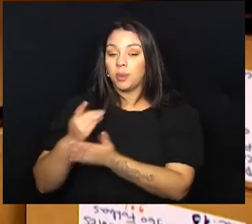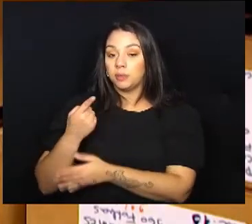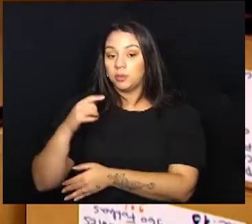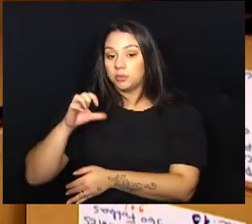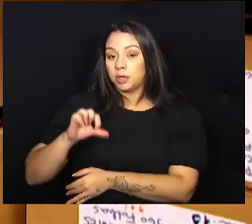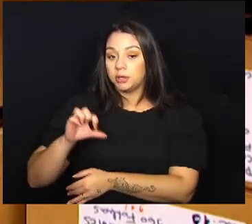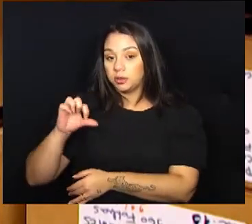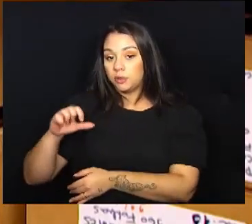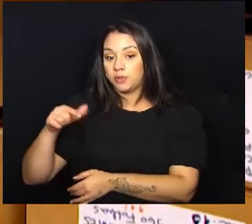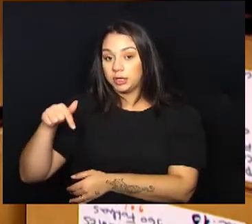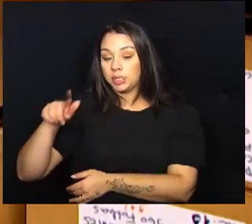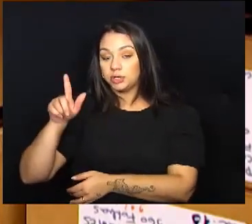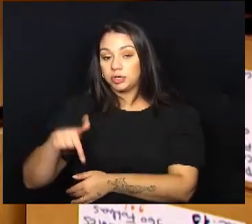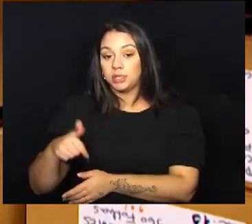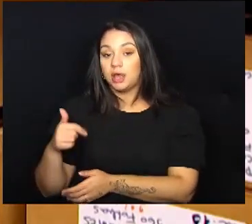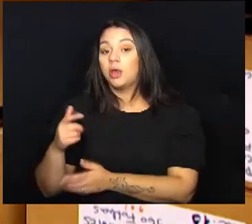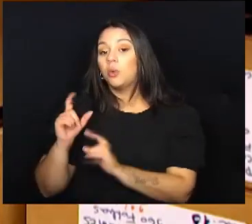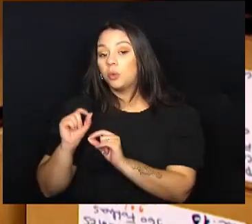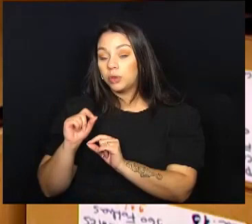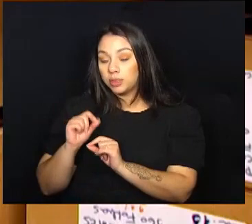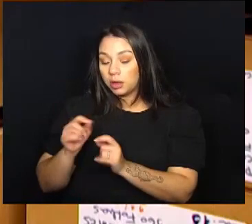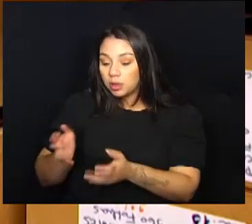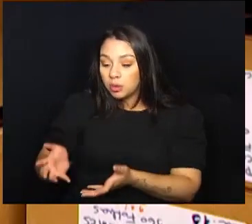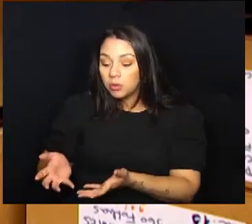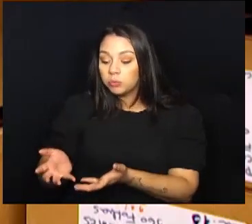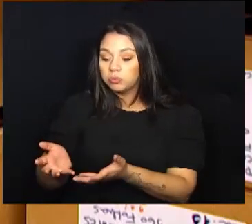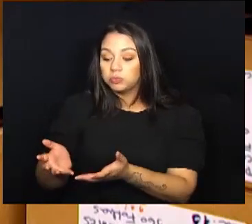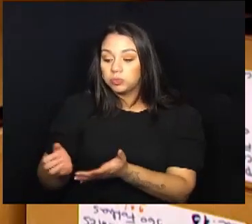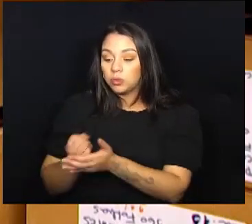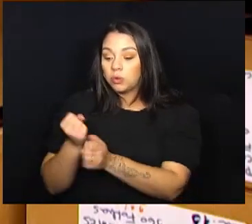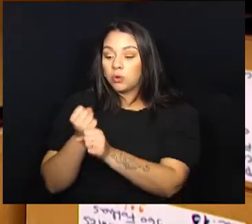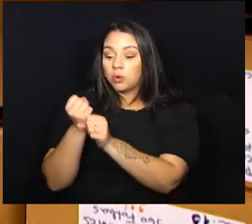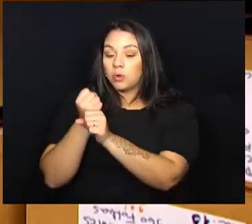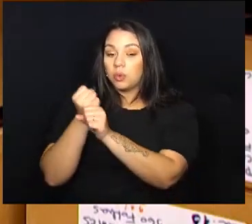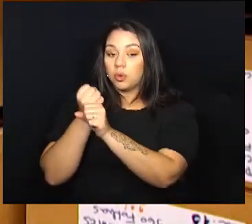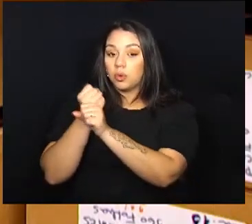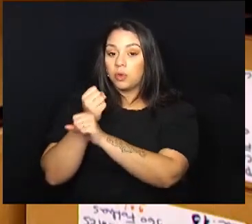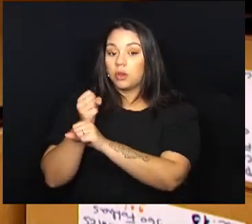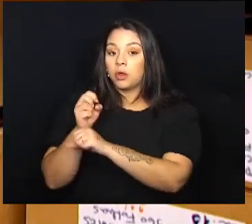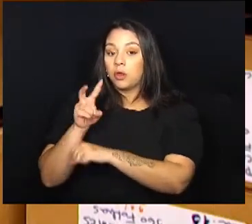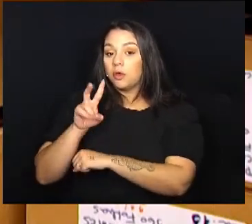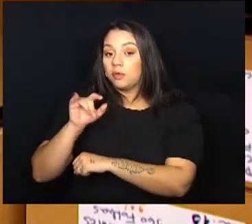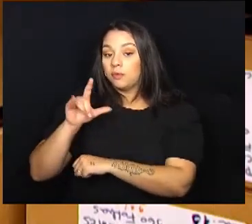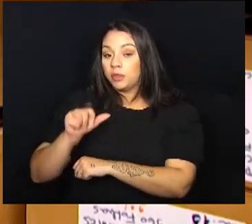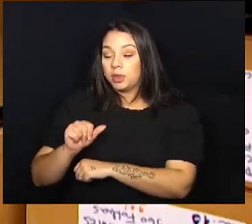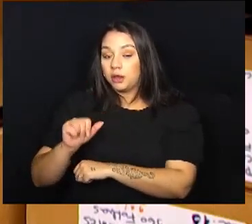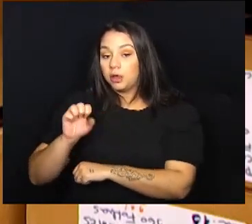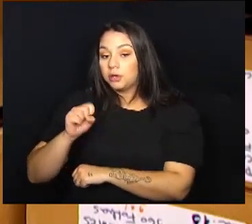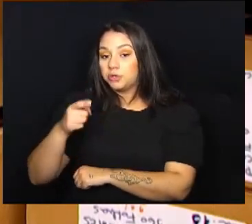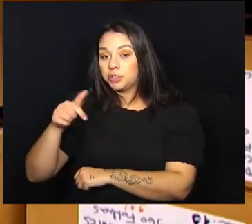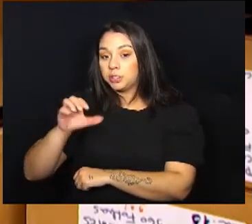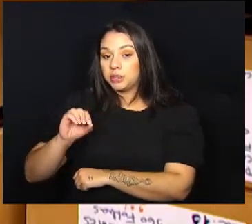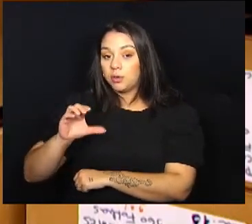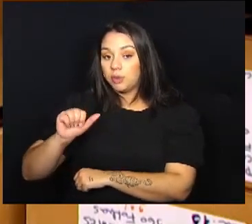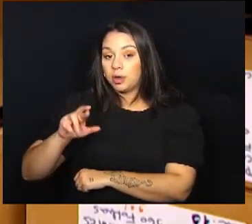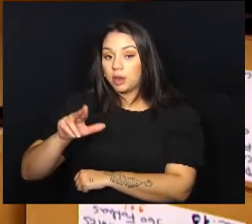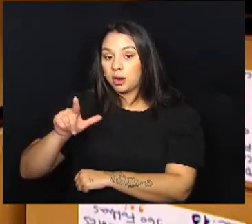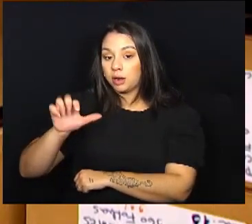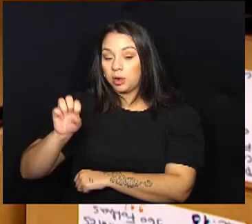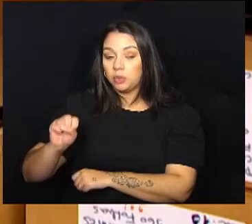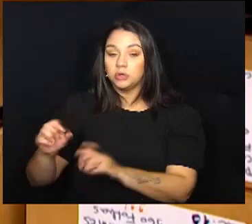1797, com a elevação à Vila de São Carlos do município, e vai até